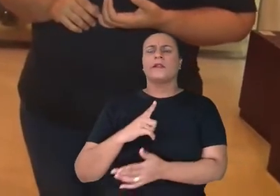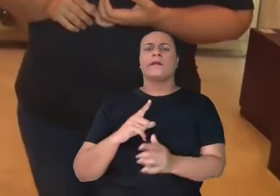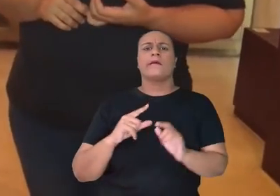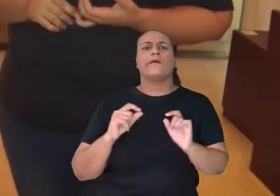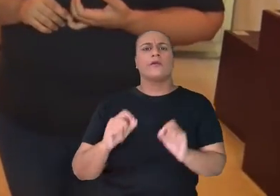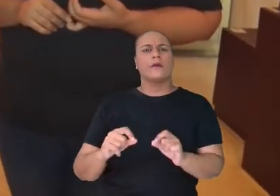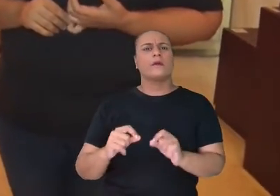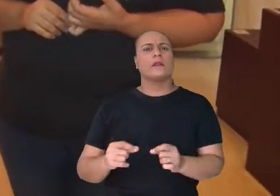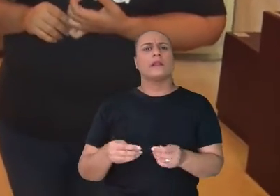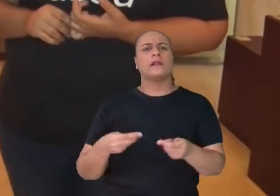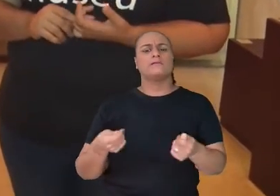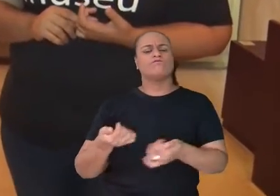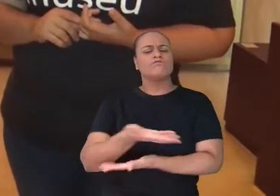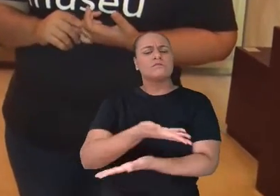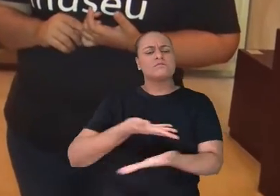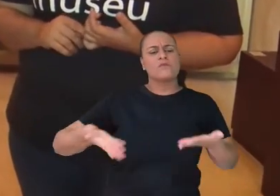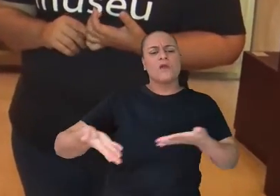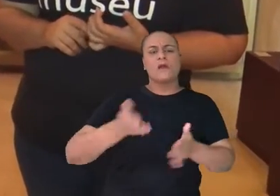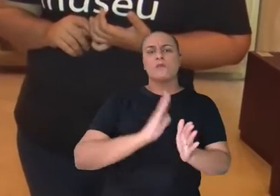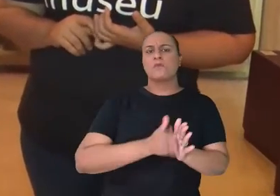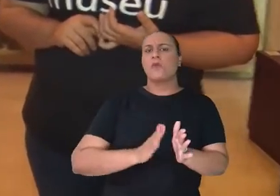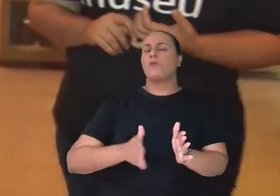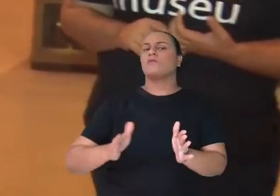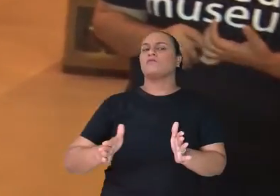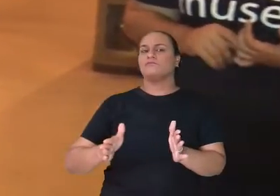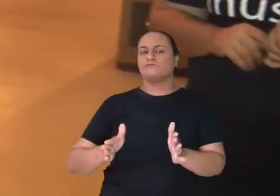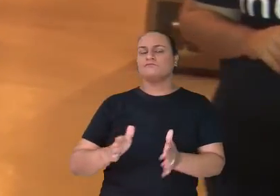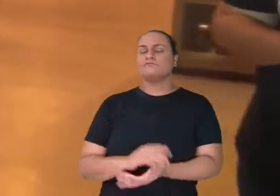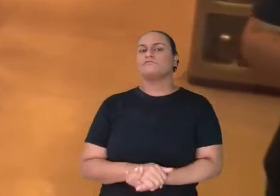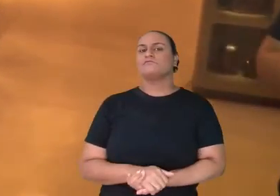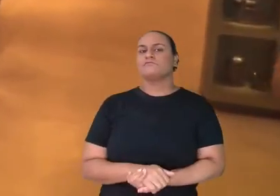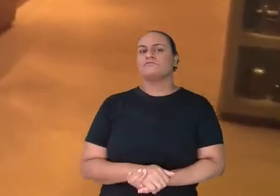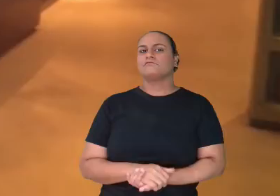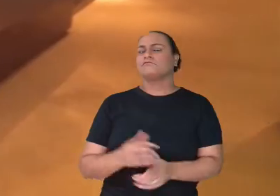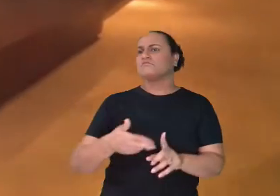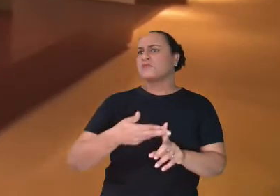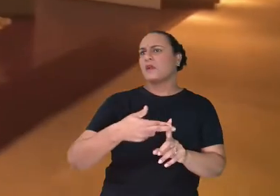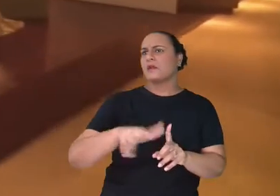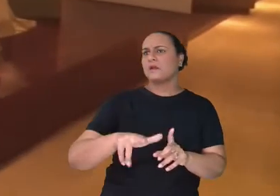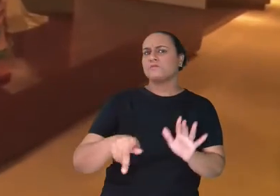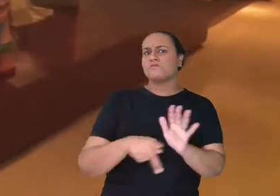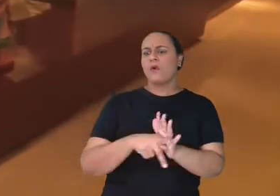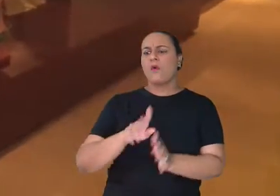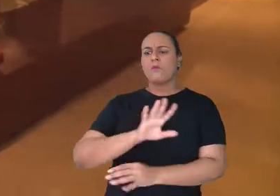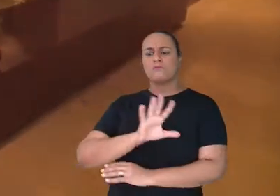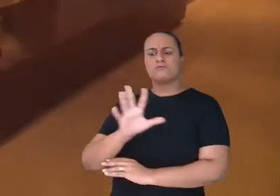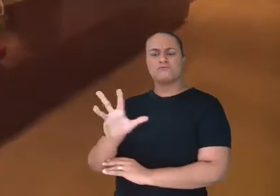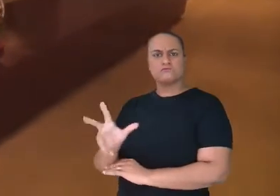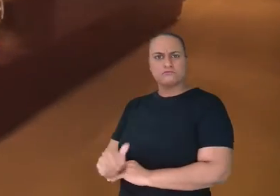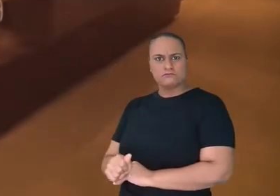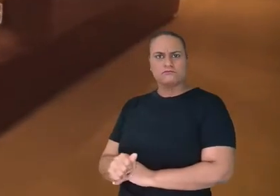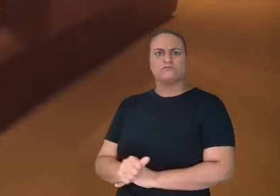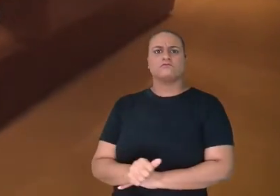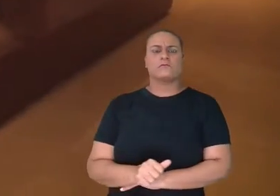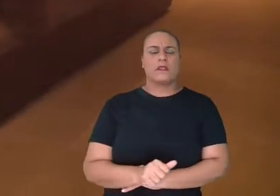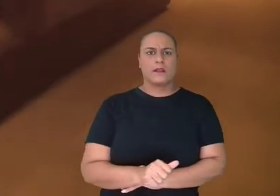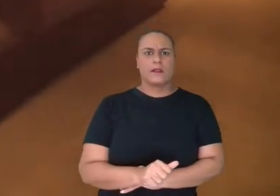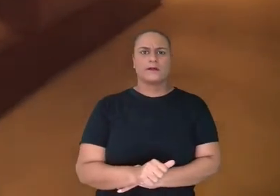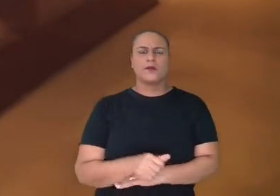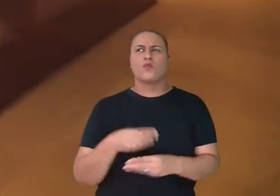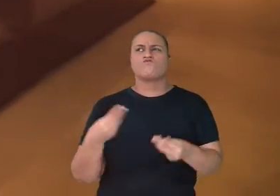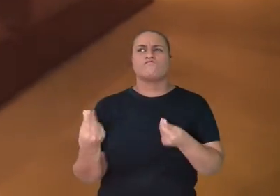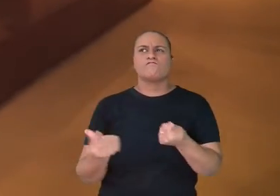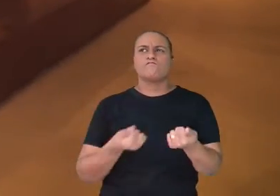uma troca nesse processo do sincretismo. Porque as religiões de matriz africana, elas são, como é que eu